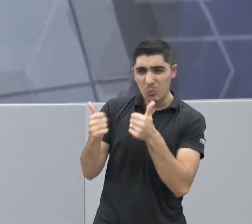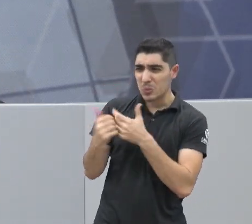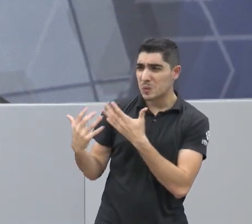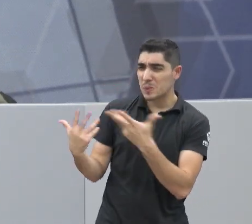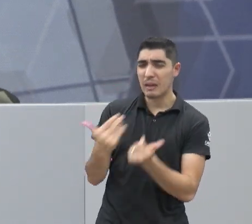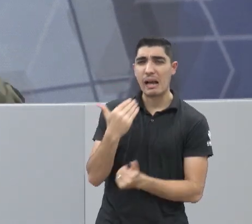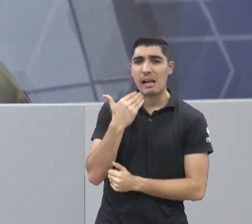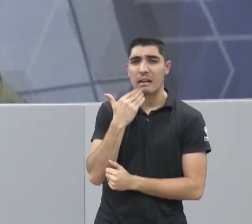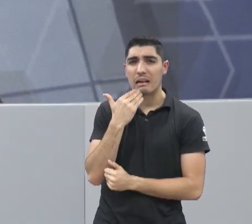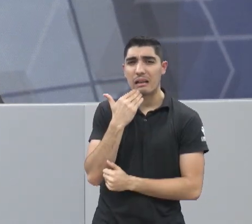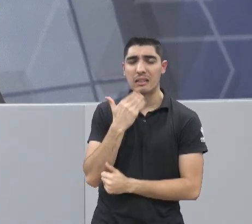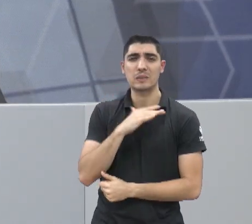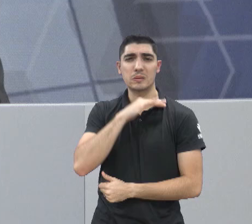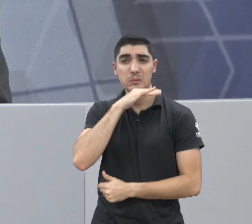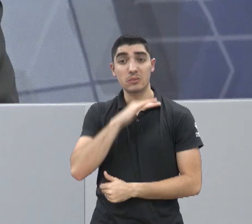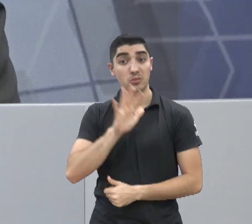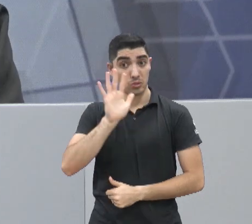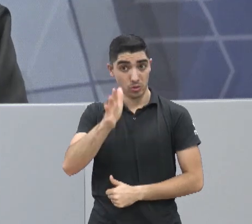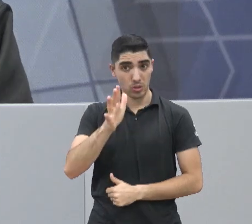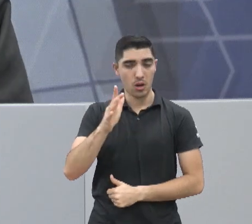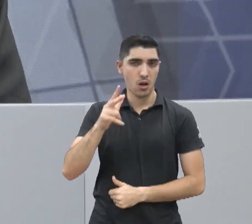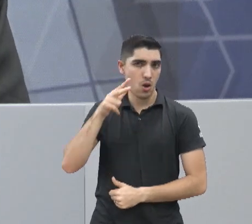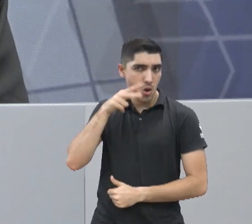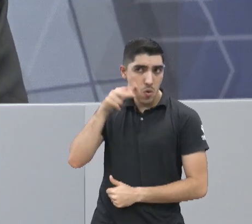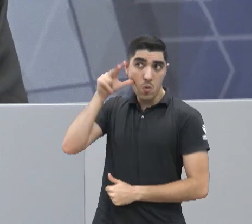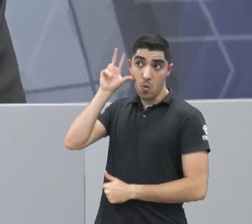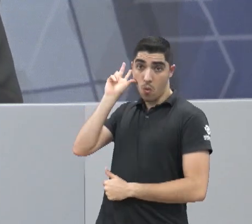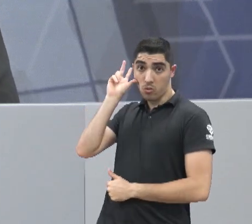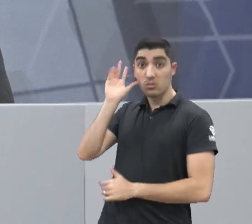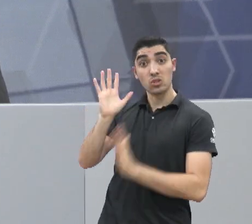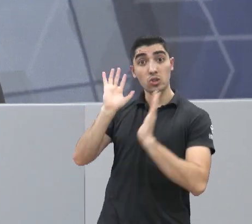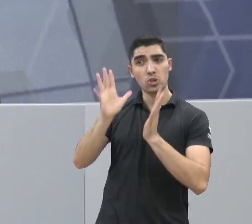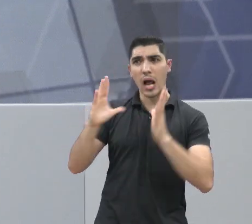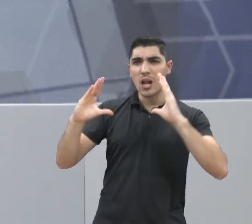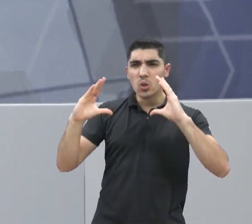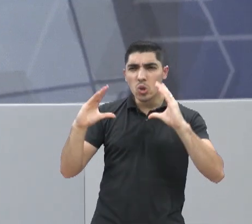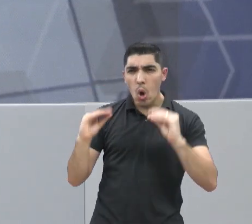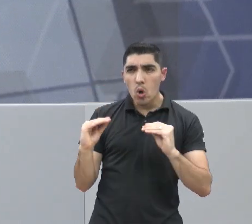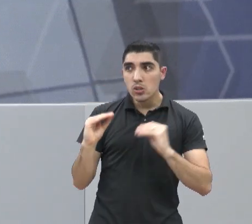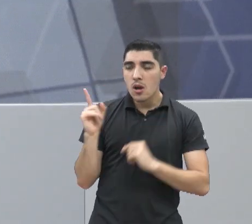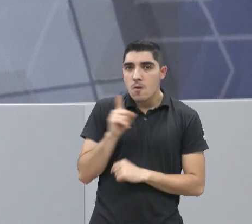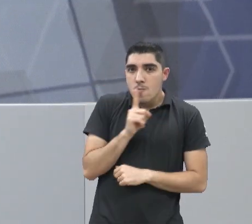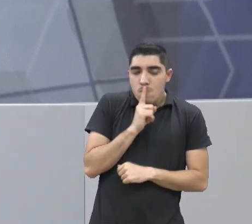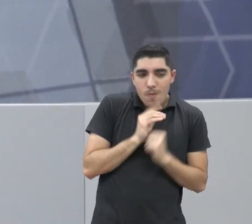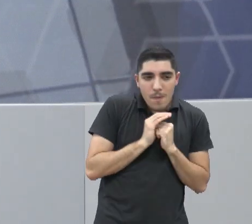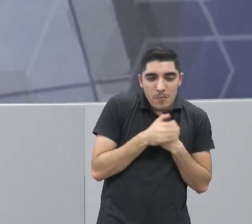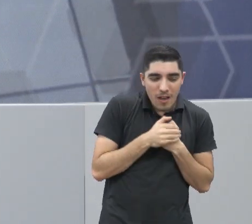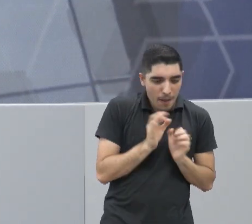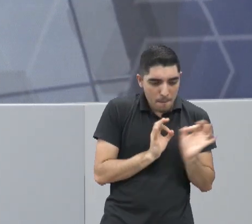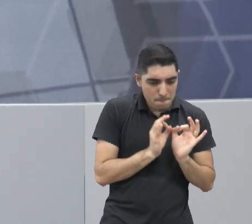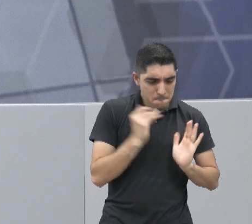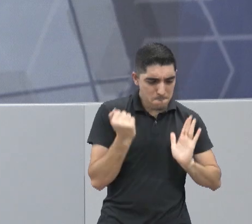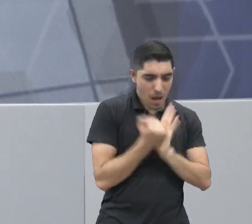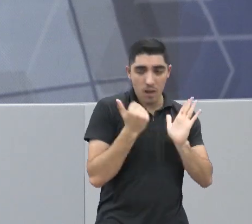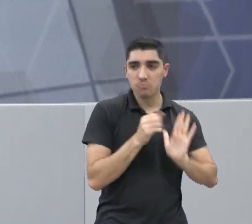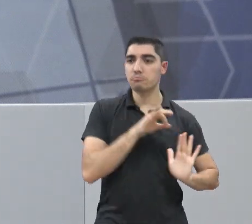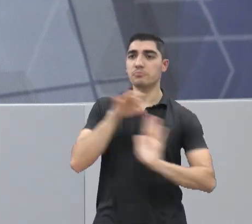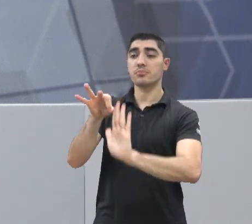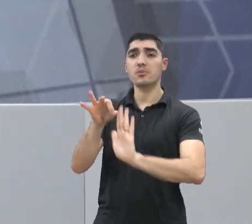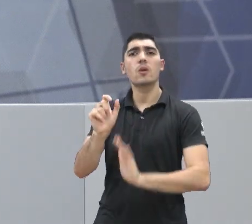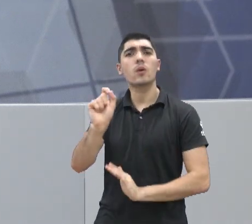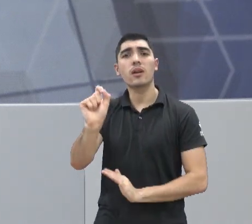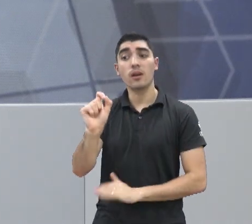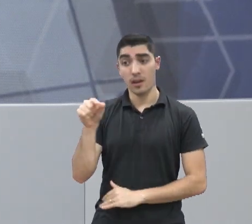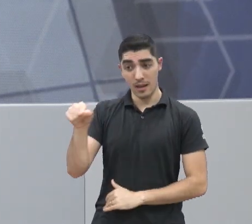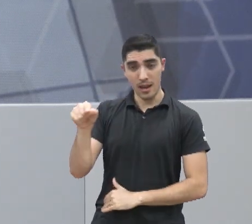prorrogado anteontem, na calada da noite, mais 2 anos para essas empresas, né, que